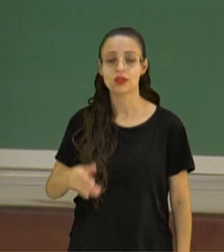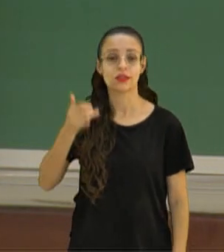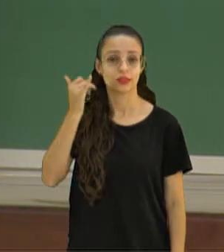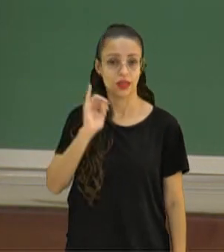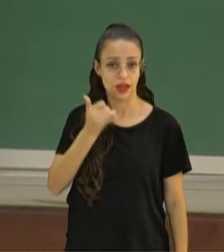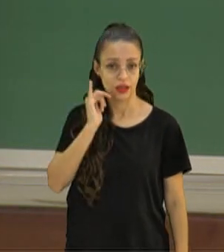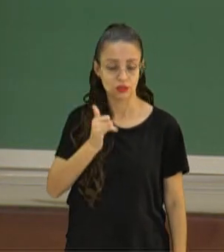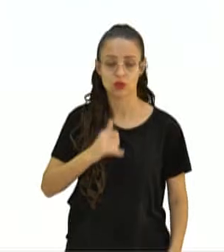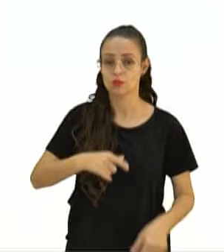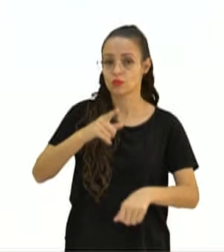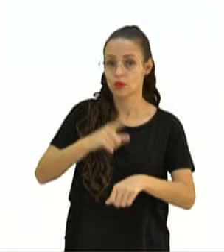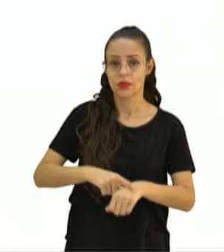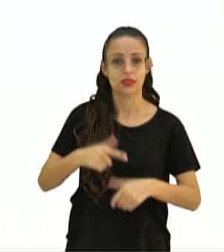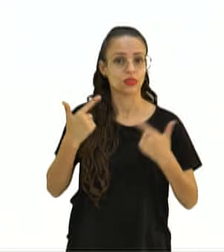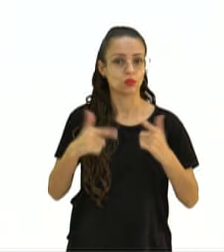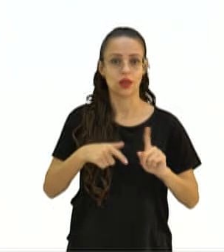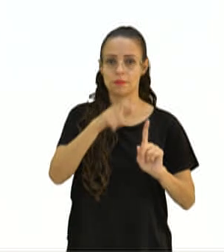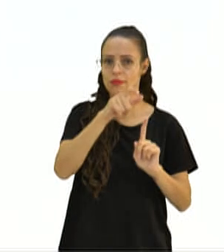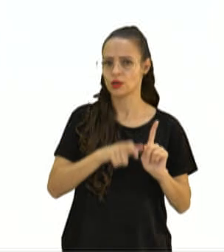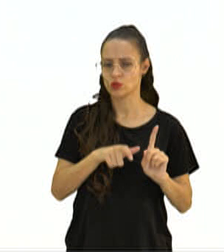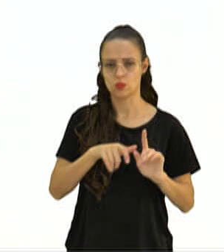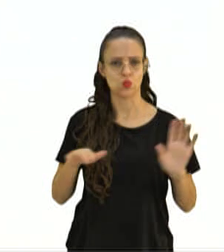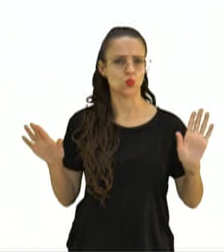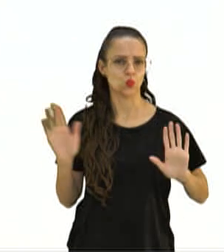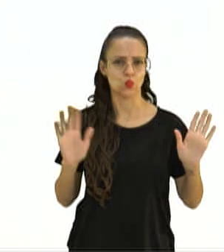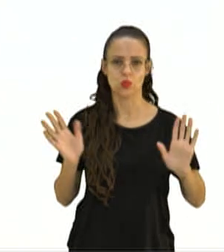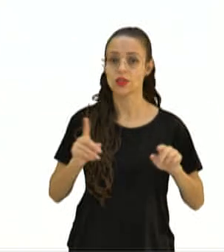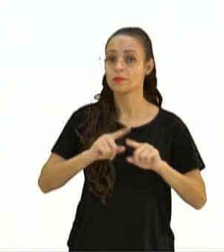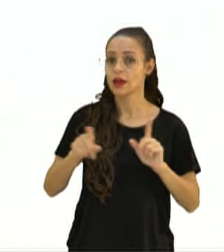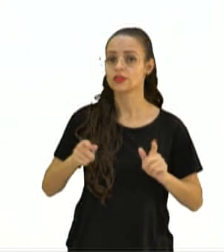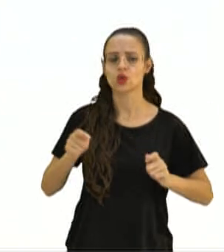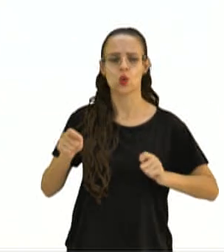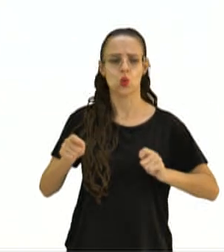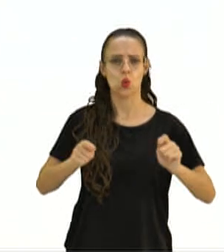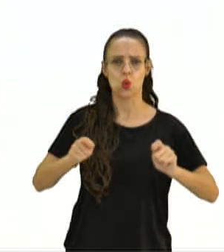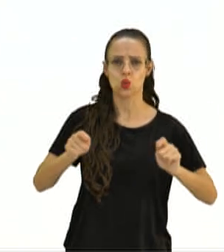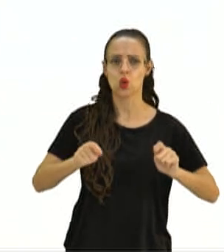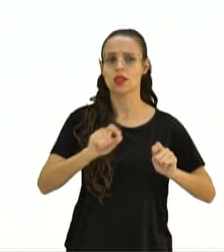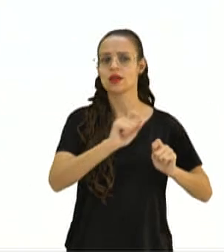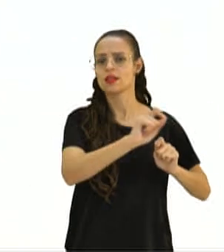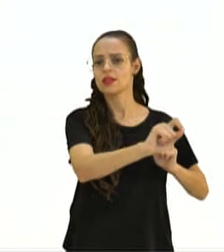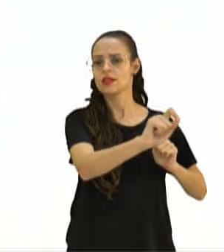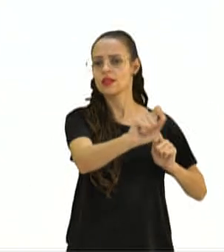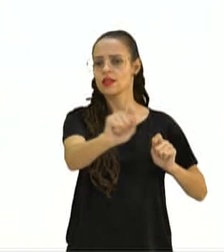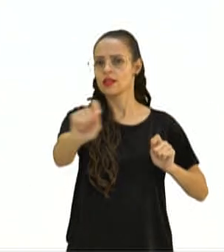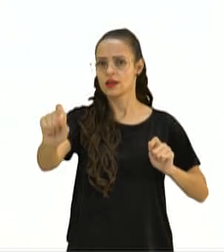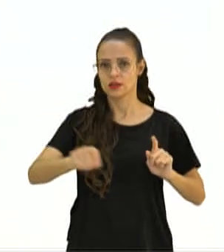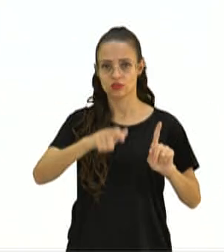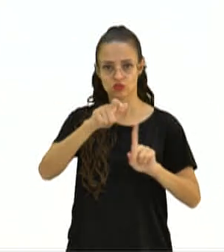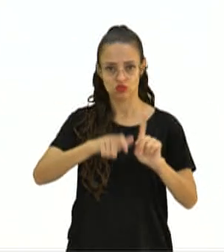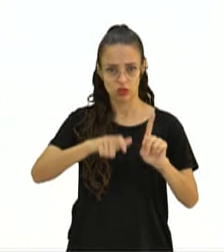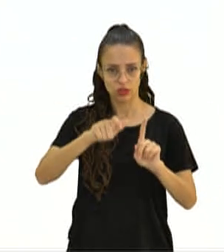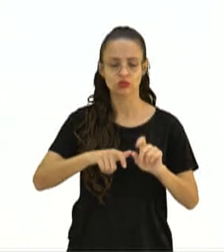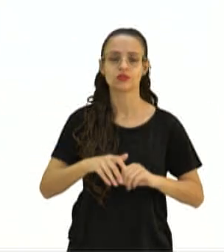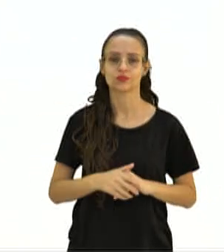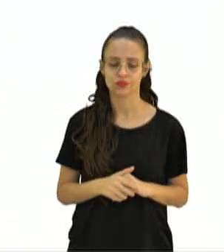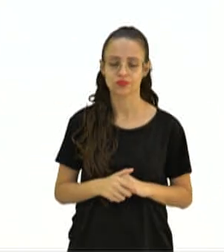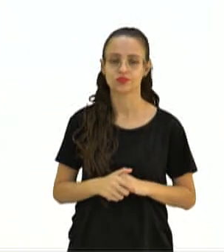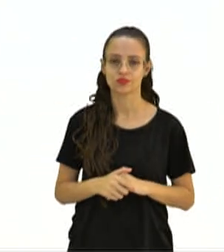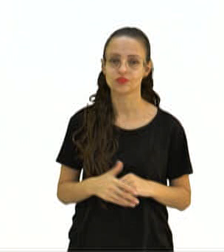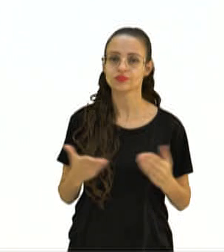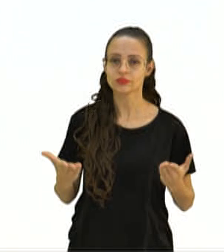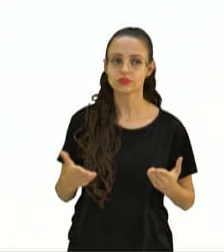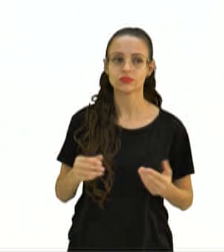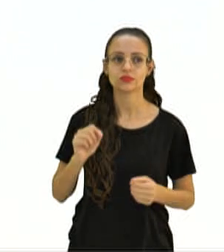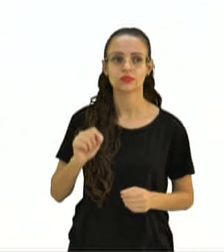narrador normalmente não possui um personagem próprio, mas controla os personagens não jogáveis da aventura, né? Que